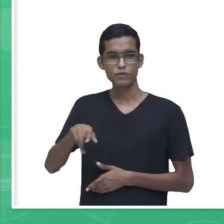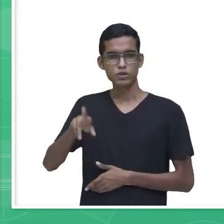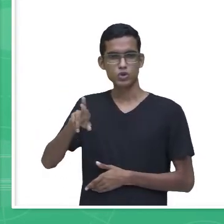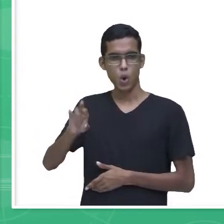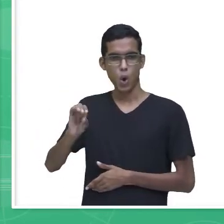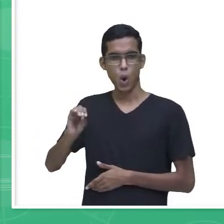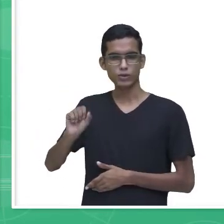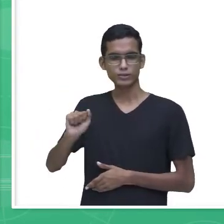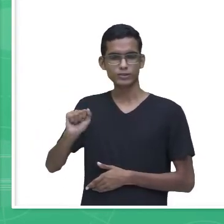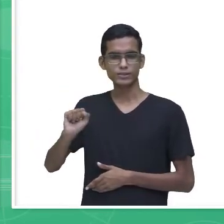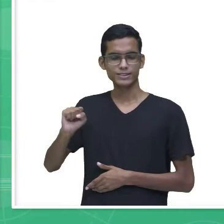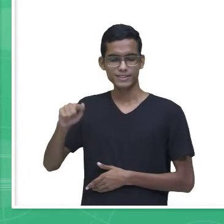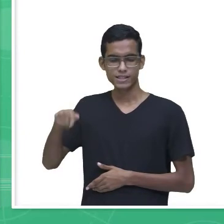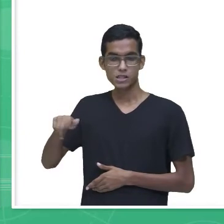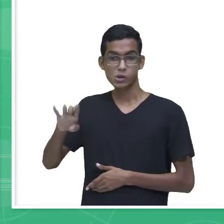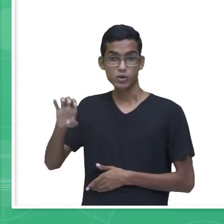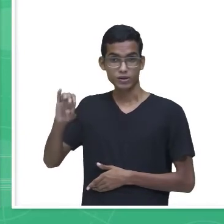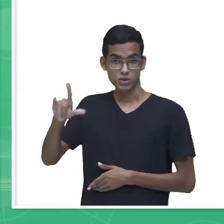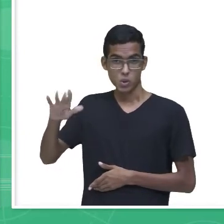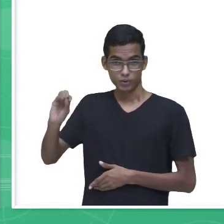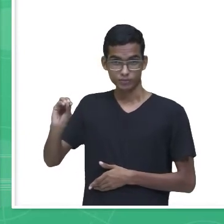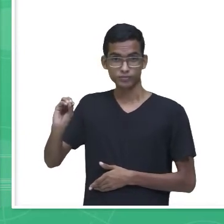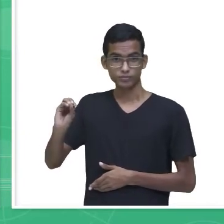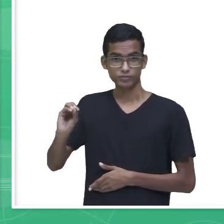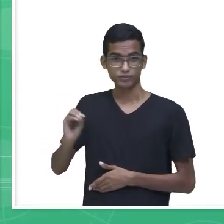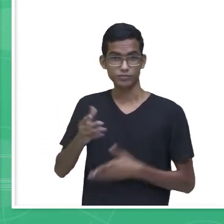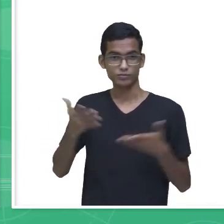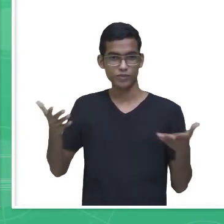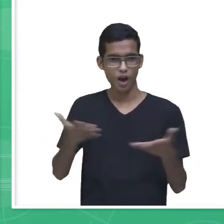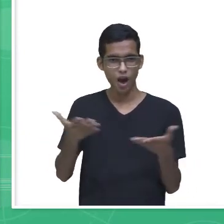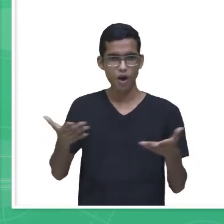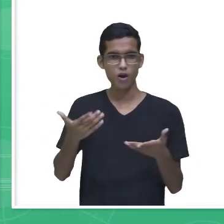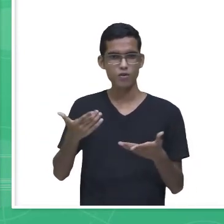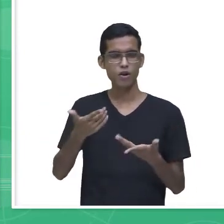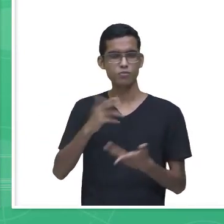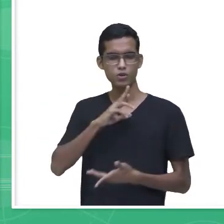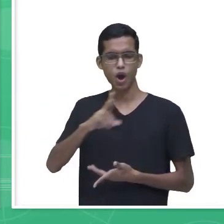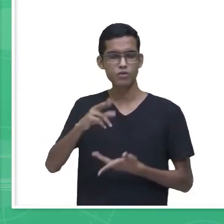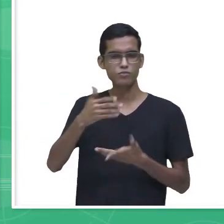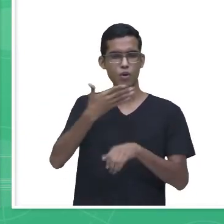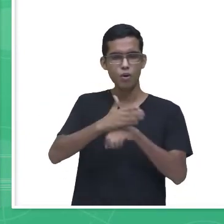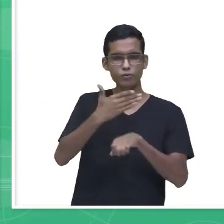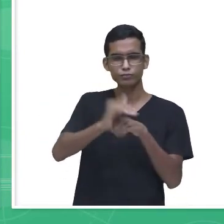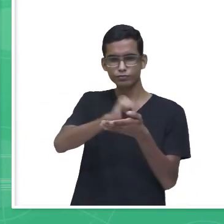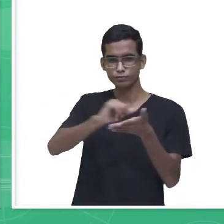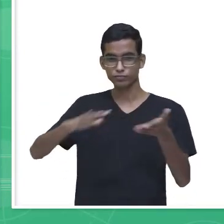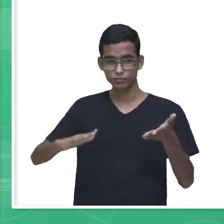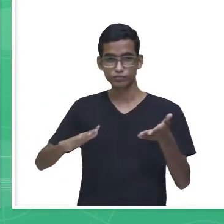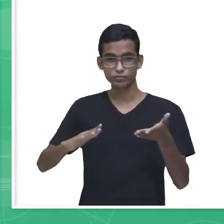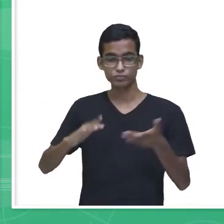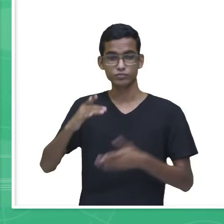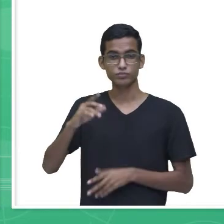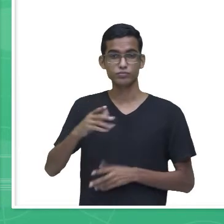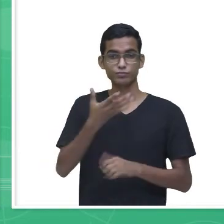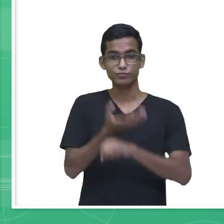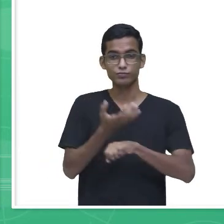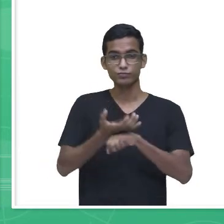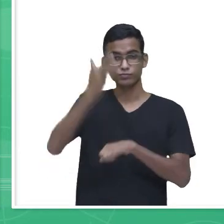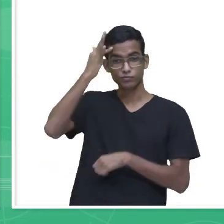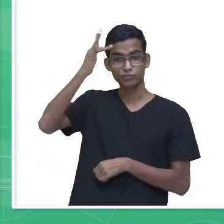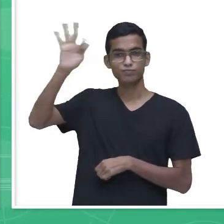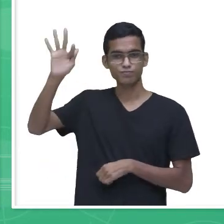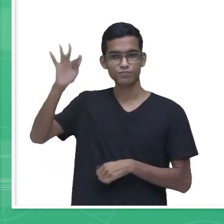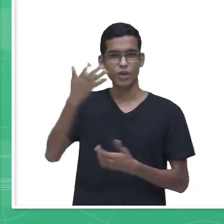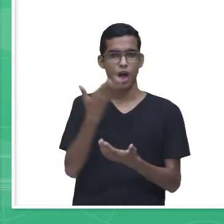Assis e nós vamos hoje fazer a correção do nosso exercitando de filosofia, né? A aula